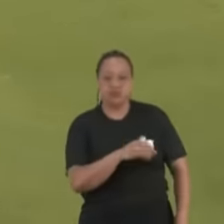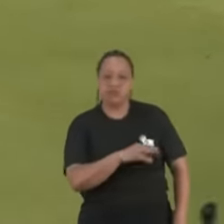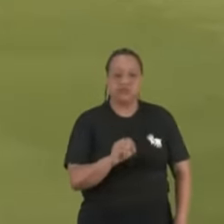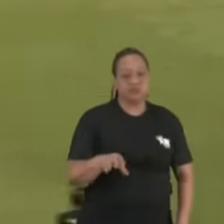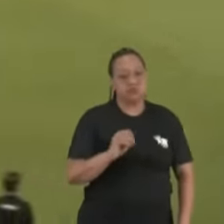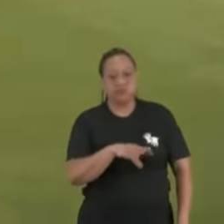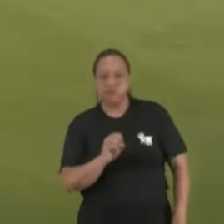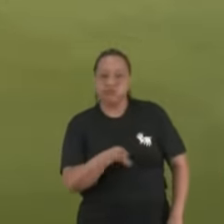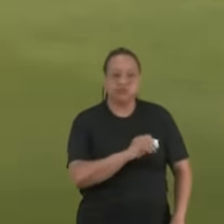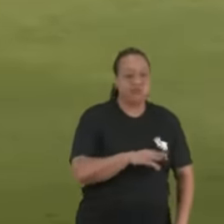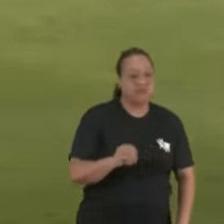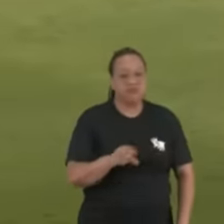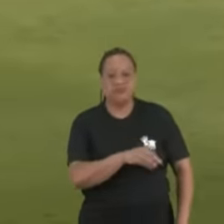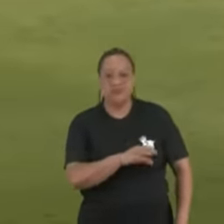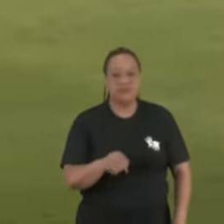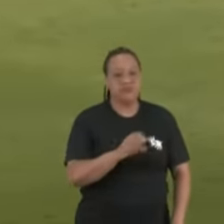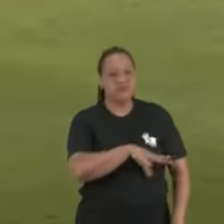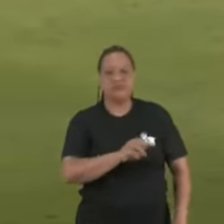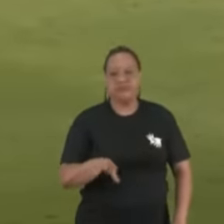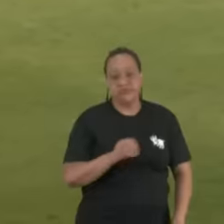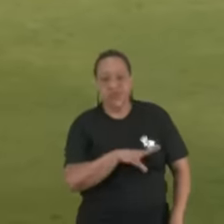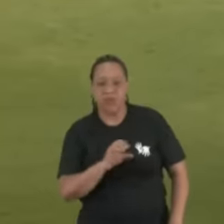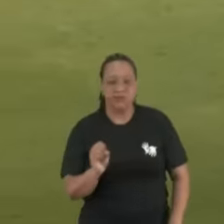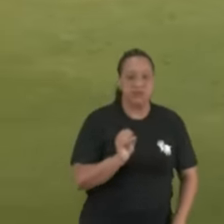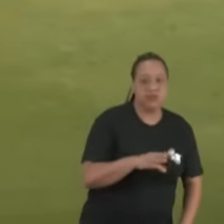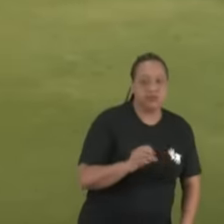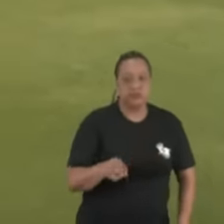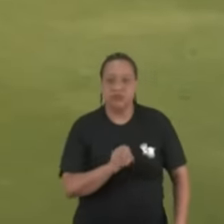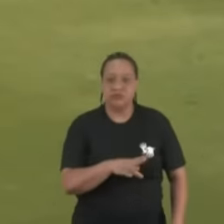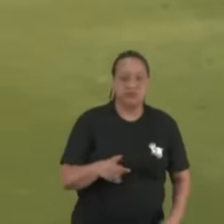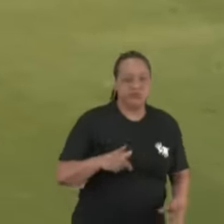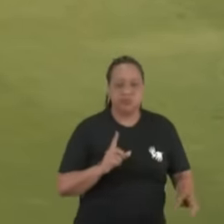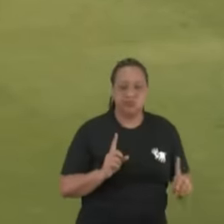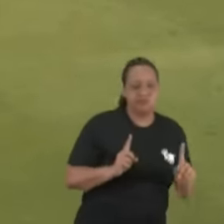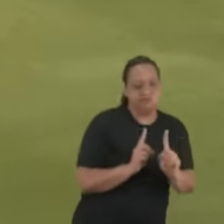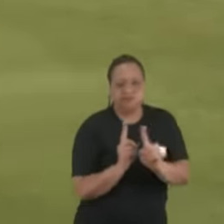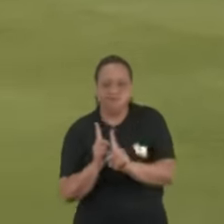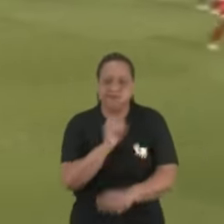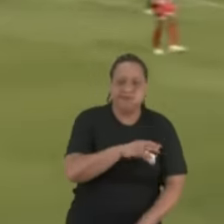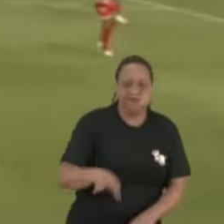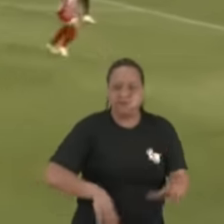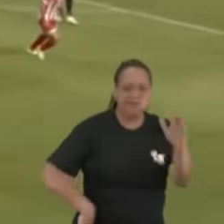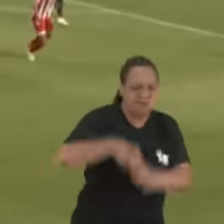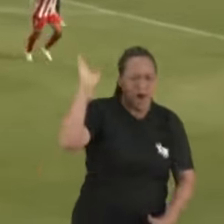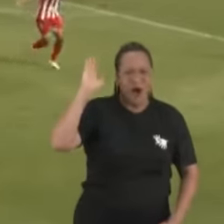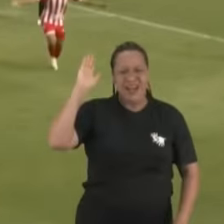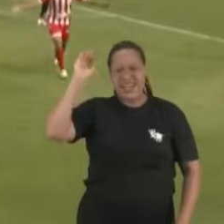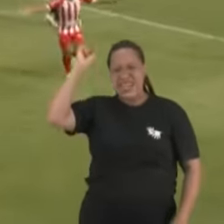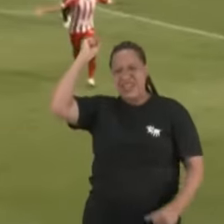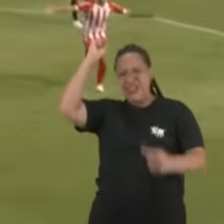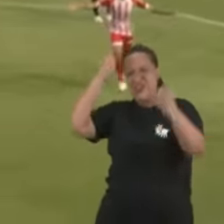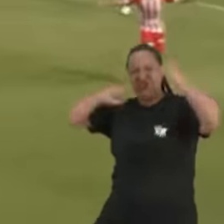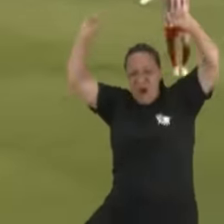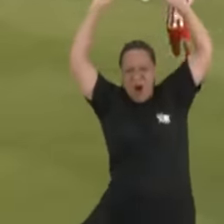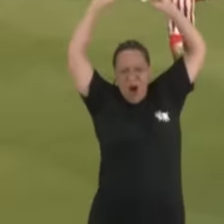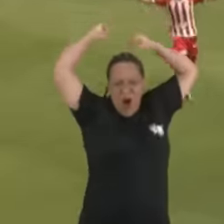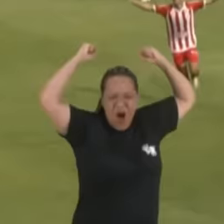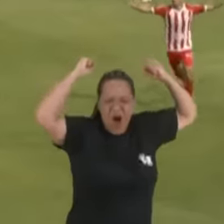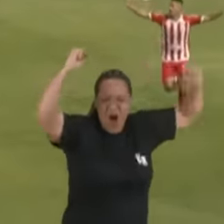César. Hereda que recebe na ponta, marcado de perto pelo Wesley, cortou para dentro de pé, canhoto,